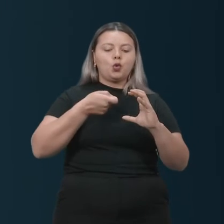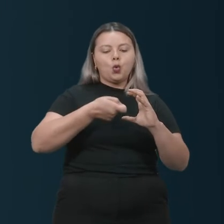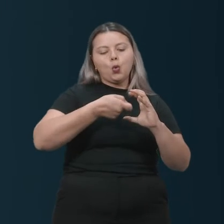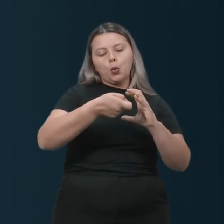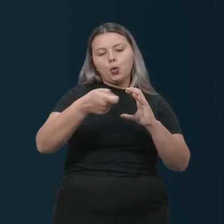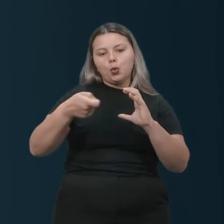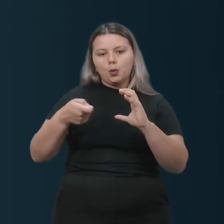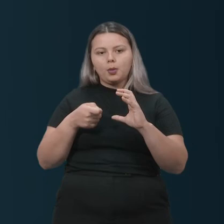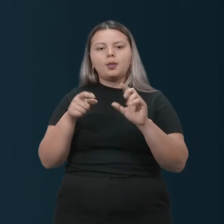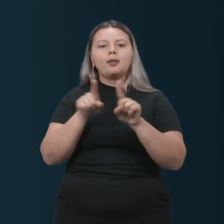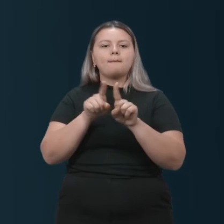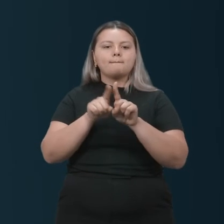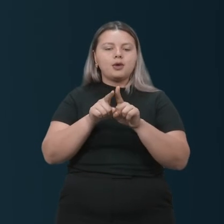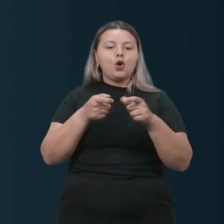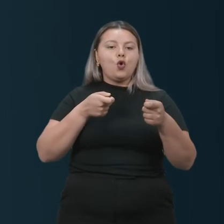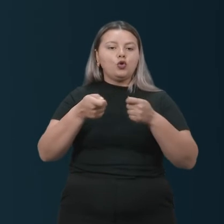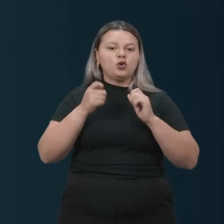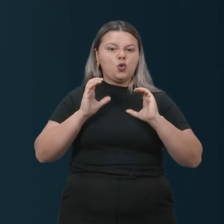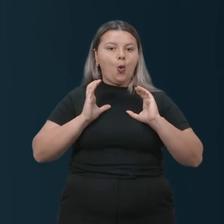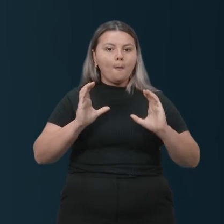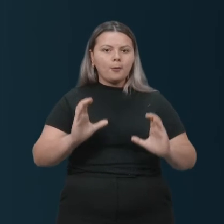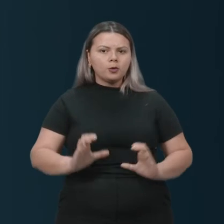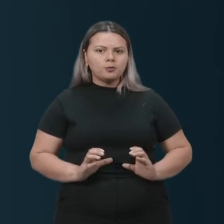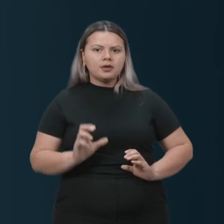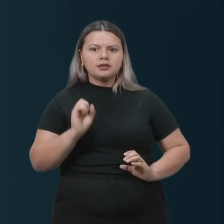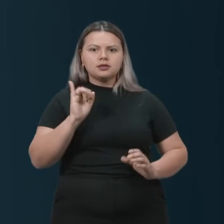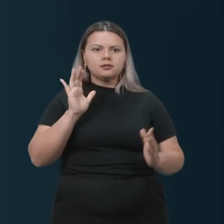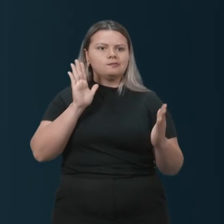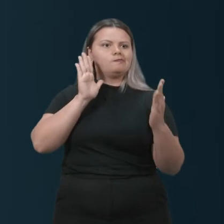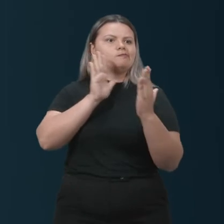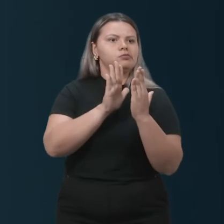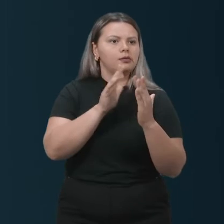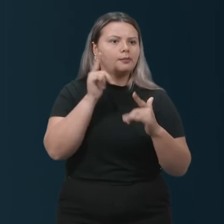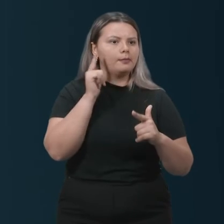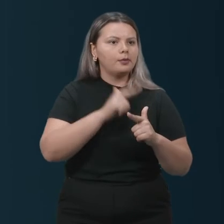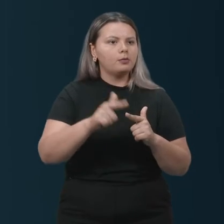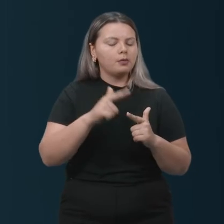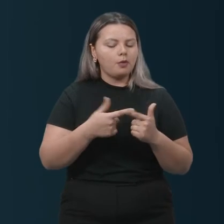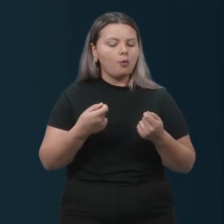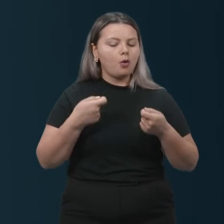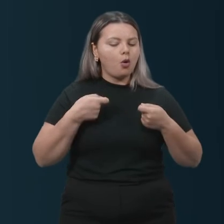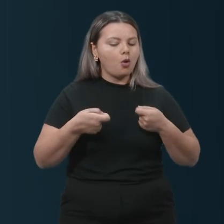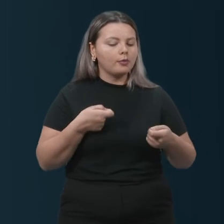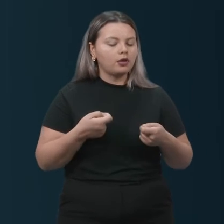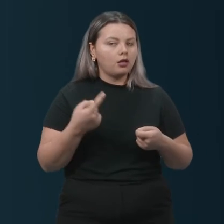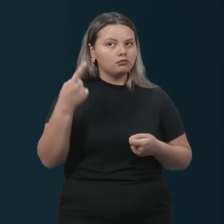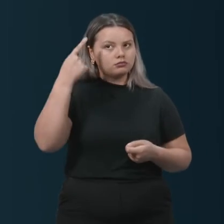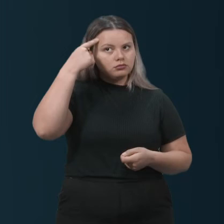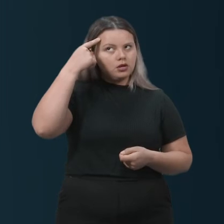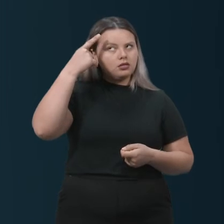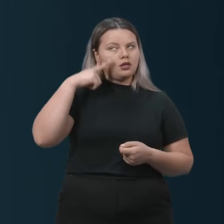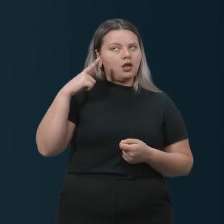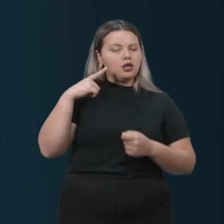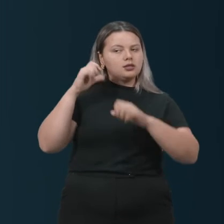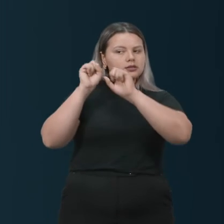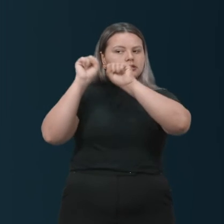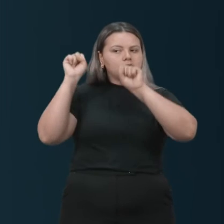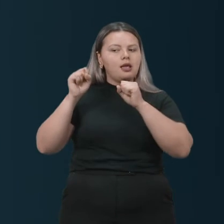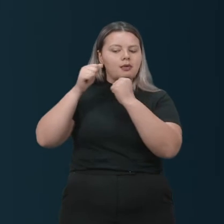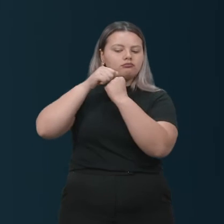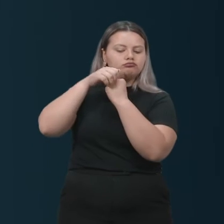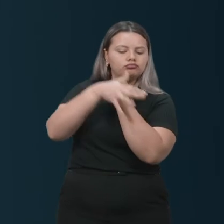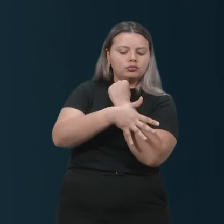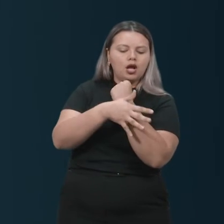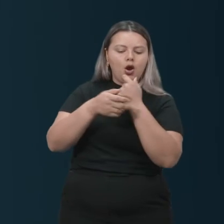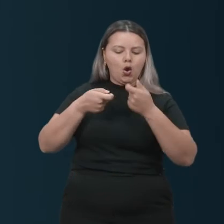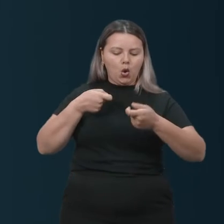nosso controle comportamental de como reagir frente a algumas situações. Então, de novo, como vocês devem